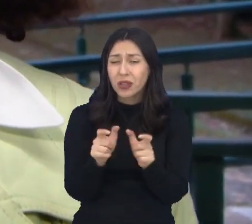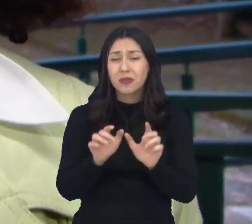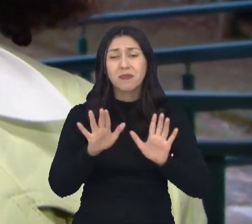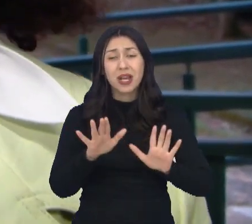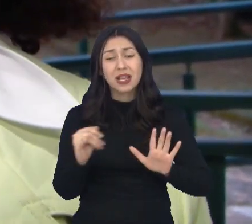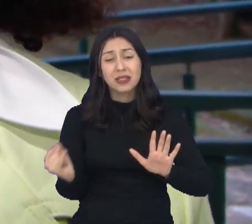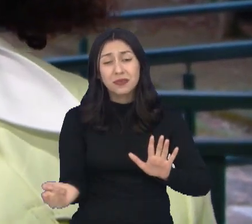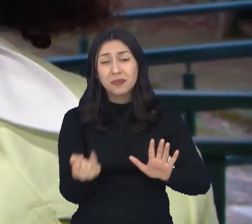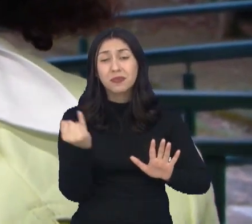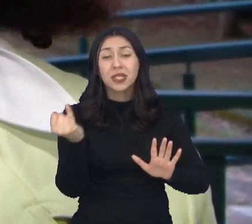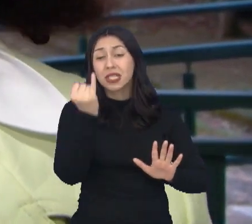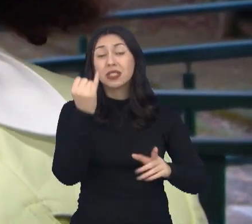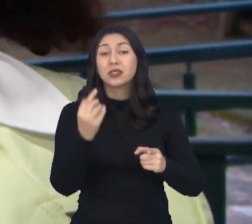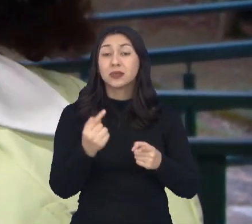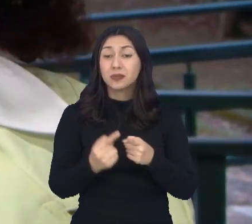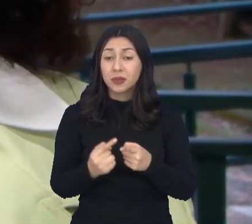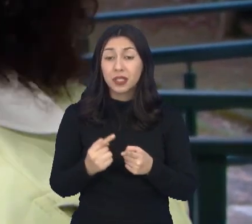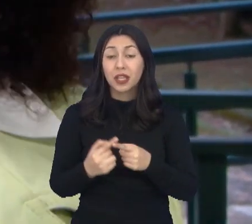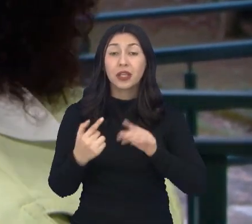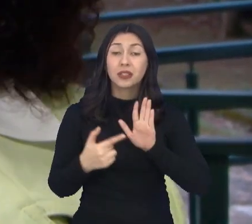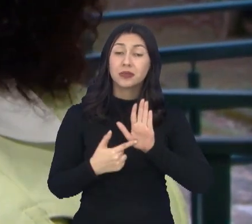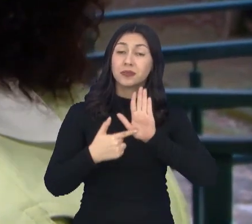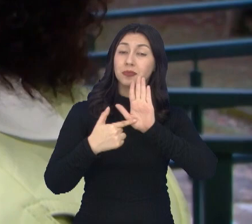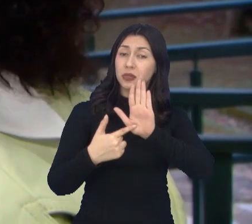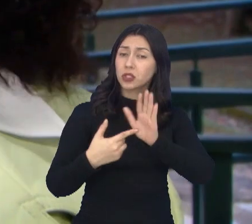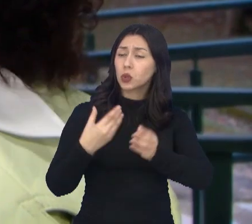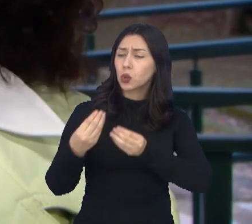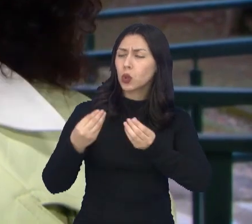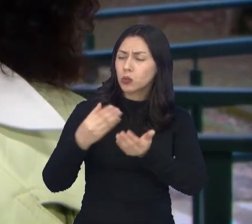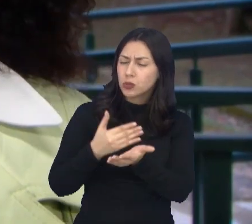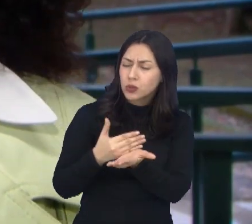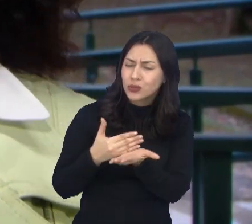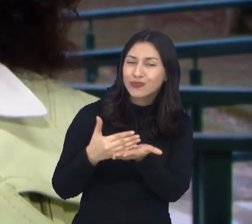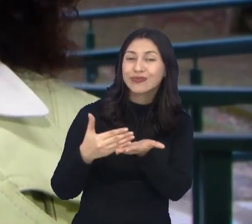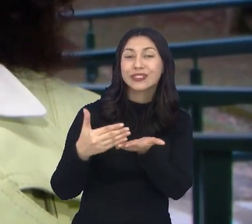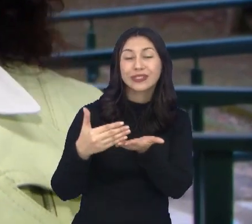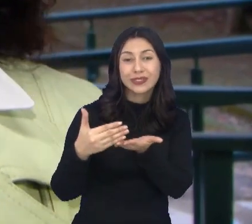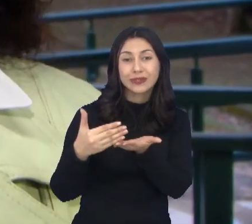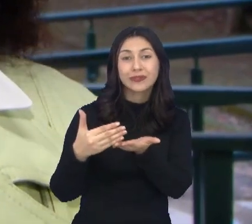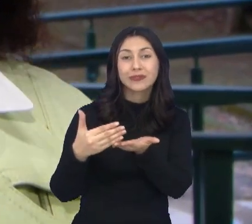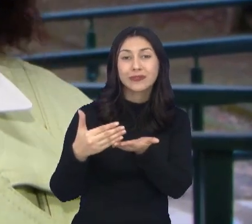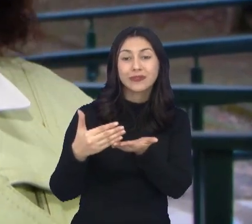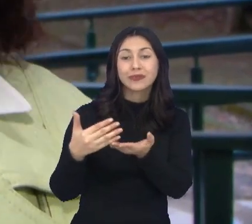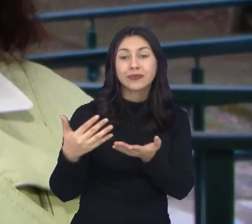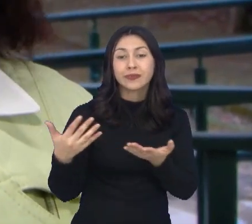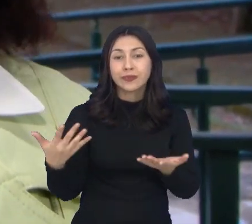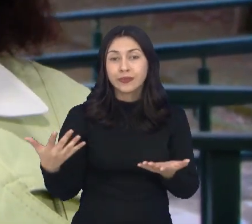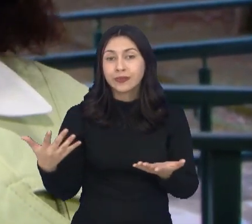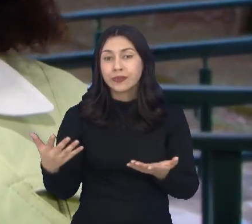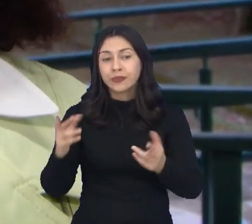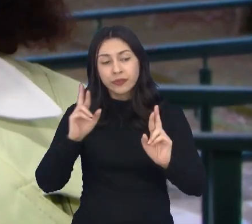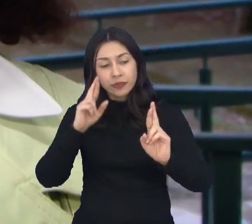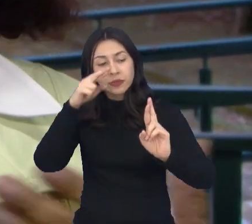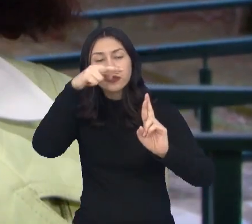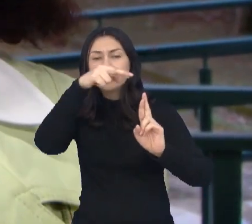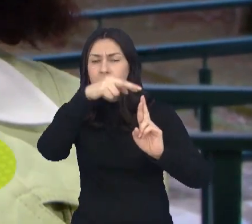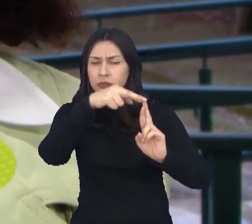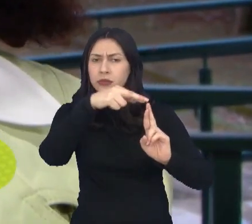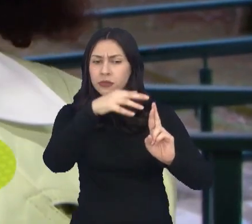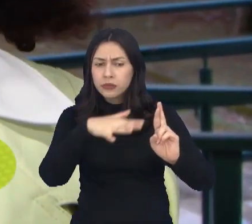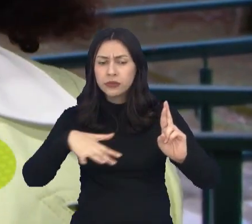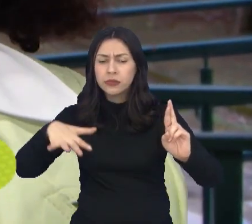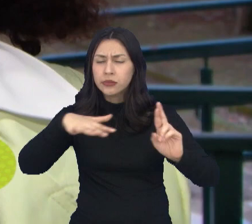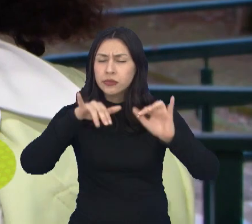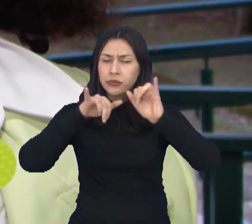importante, porque vai mostrar o pioneirismo, né, dessas mulheres, essa referência do que elas